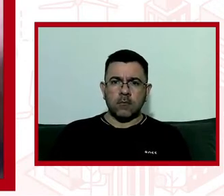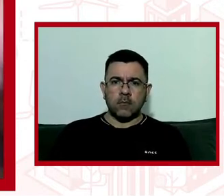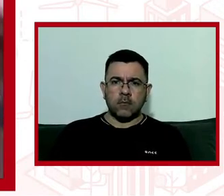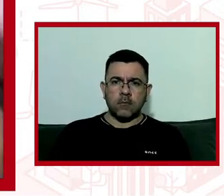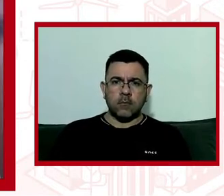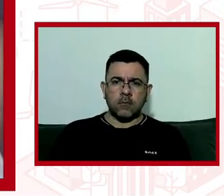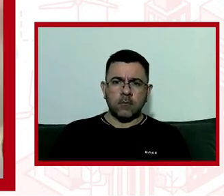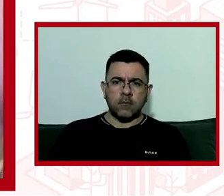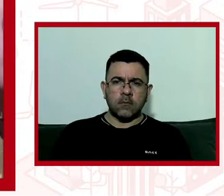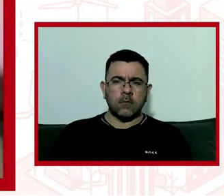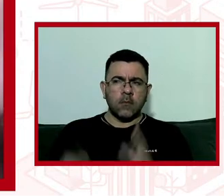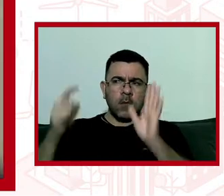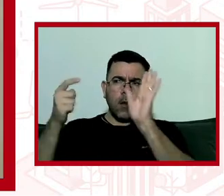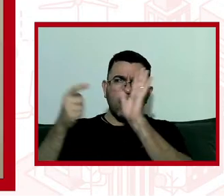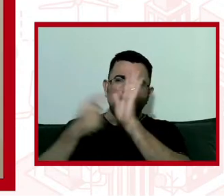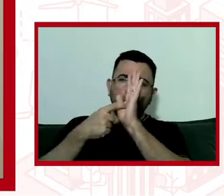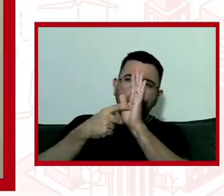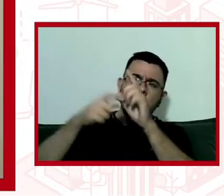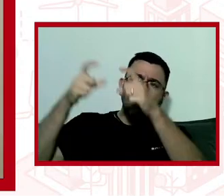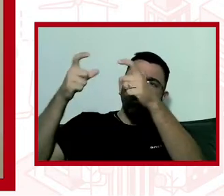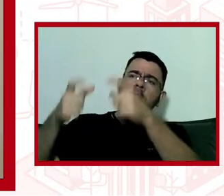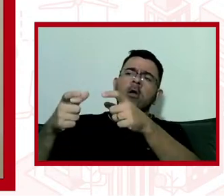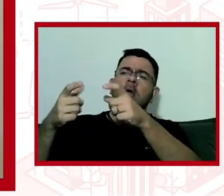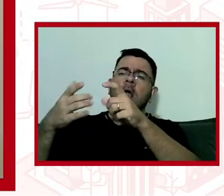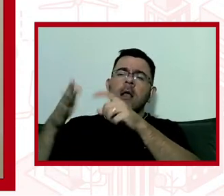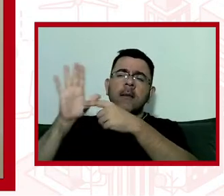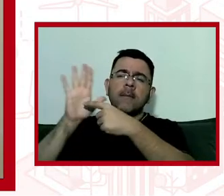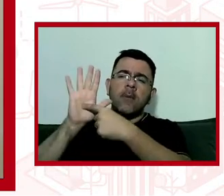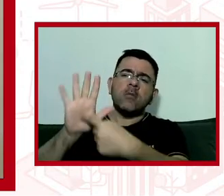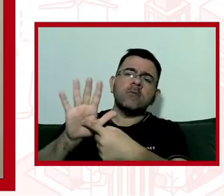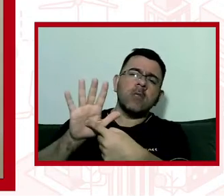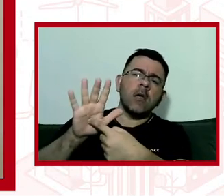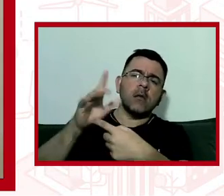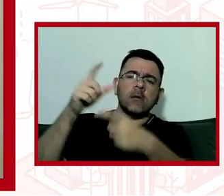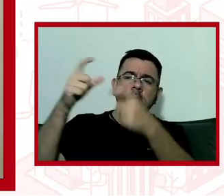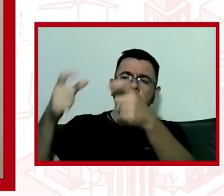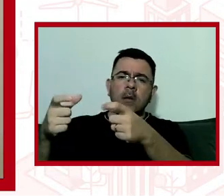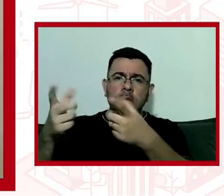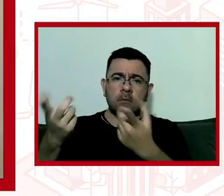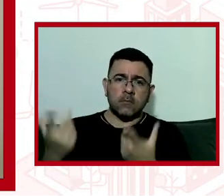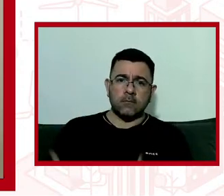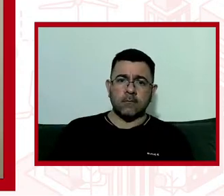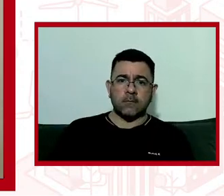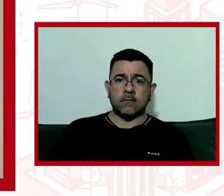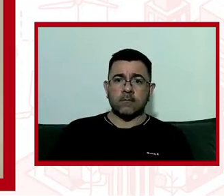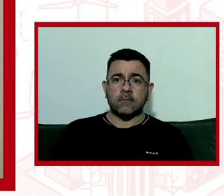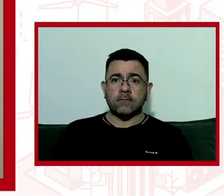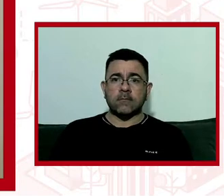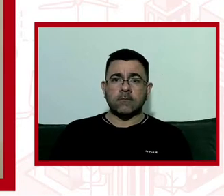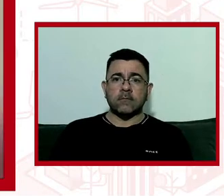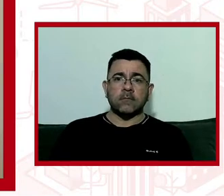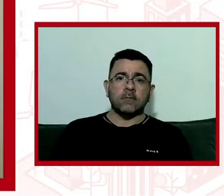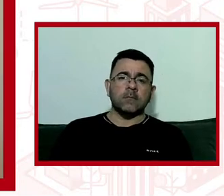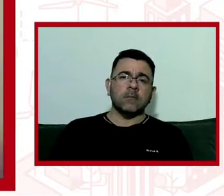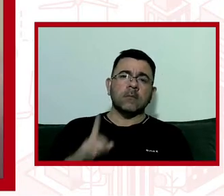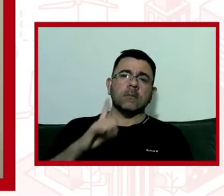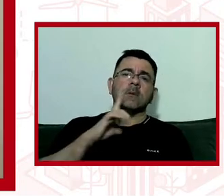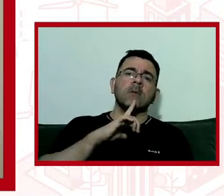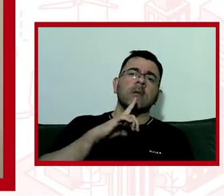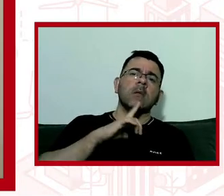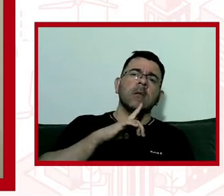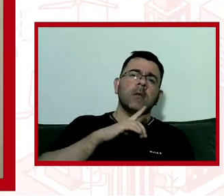link com o endereço para onde ela tem que ir e tem no mapa dizendo para onde ela tem que ir a gente também tem aviso de motos som de carro de som